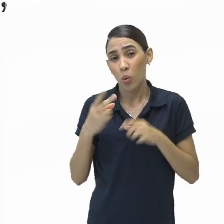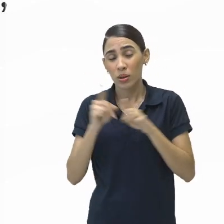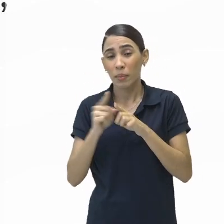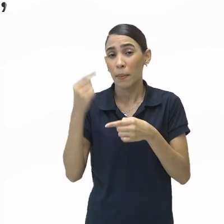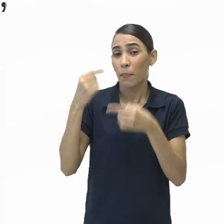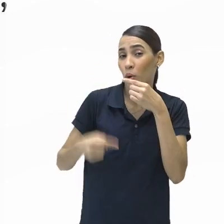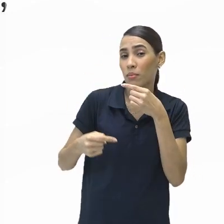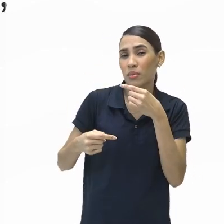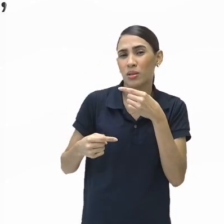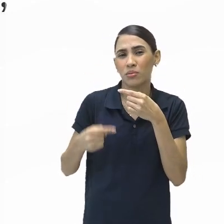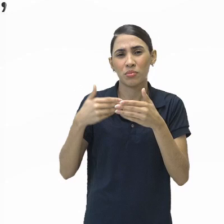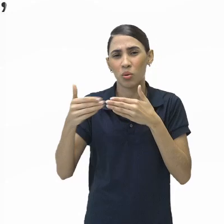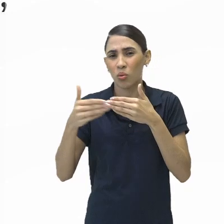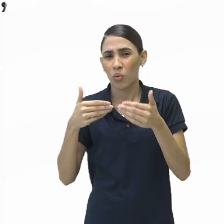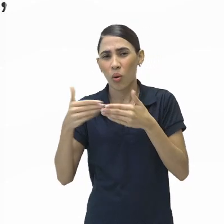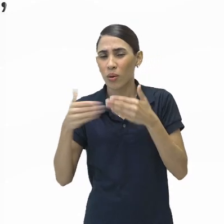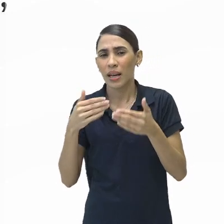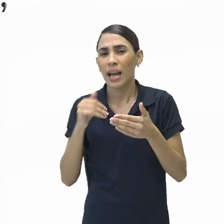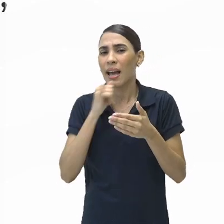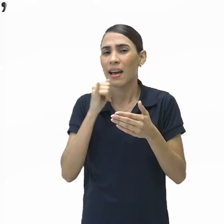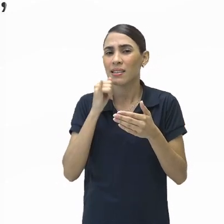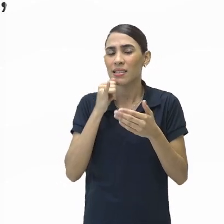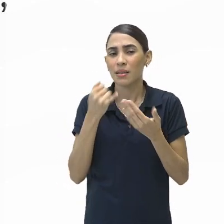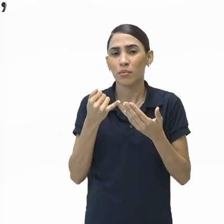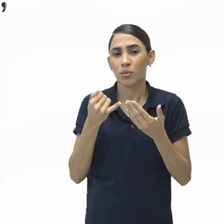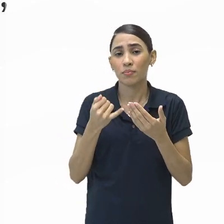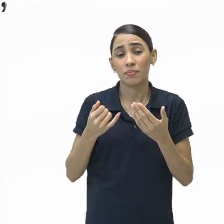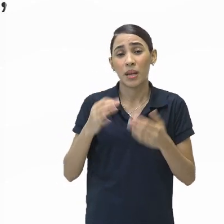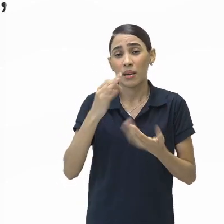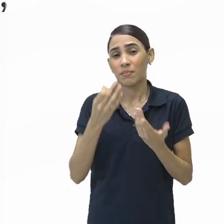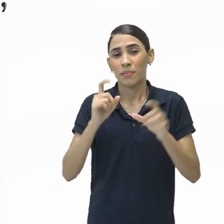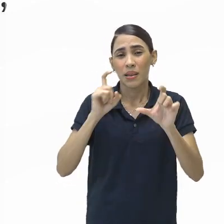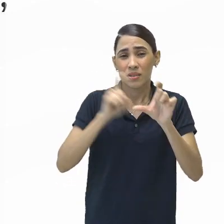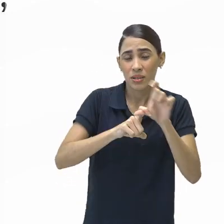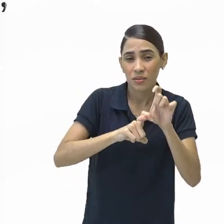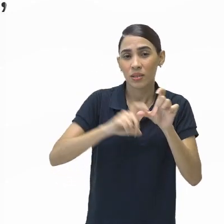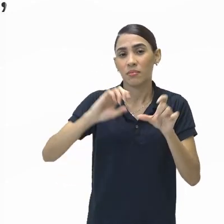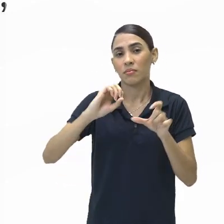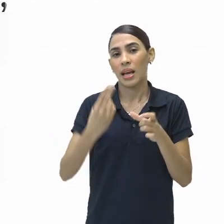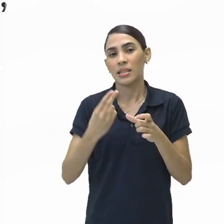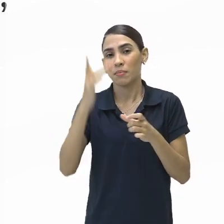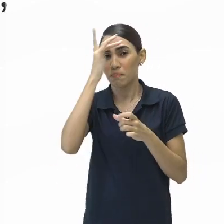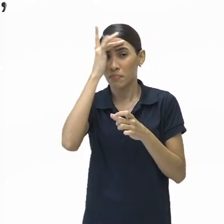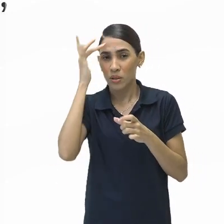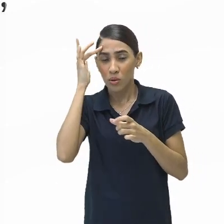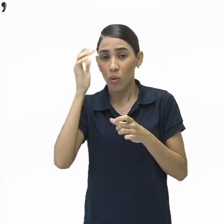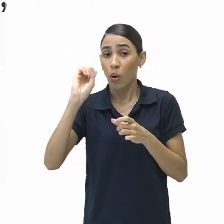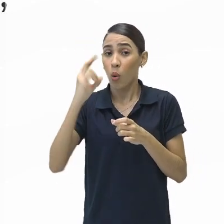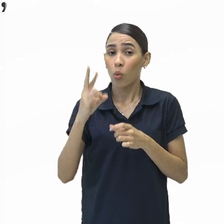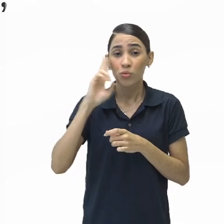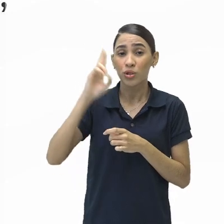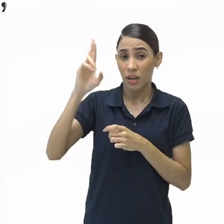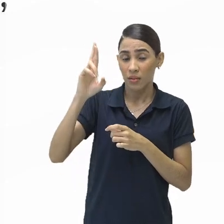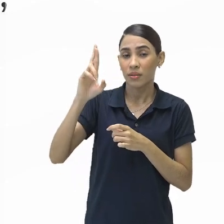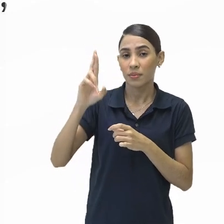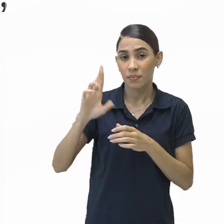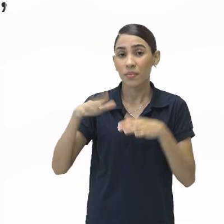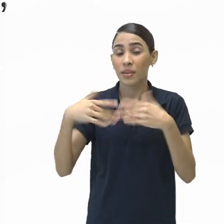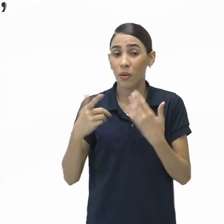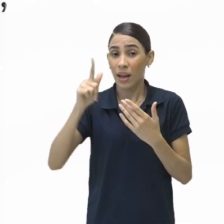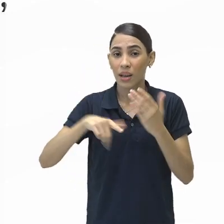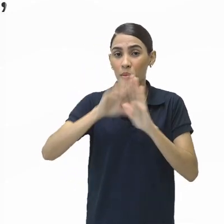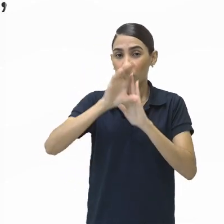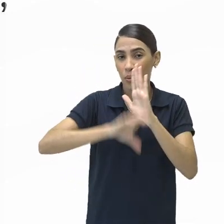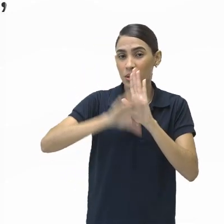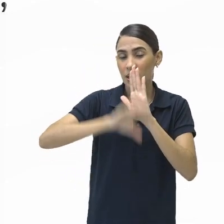restringindo por qualquer meio sua locomoção em razão de dívida contraída com o empregador ou seu preposto. Então, essa é a